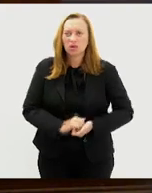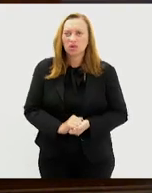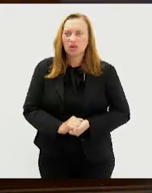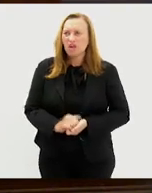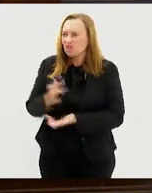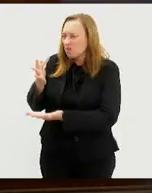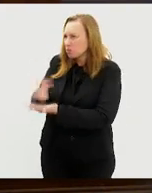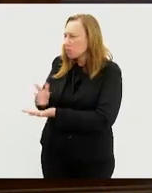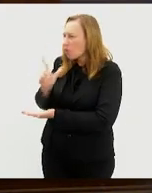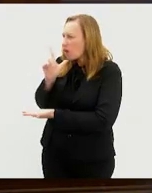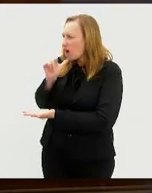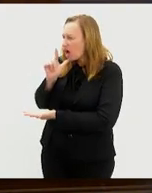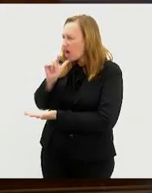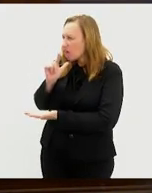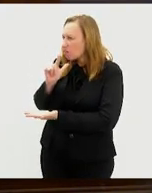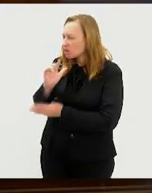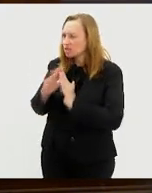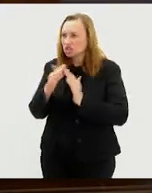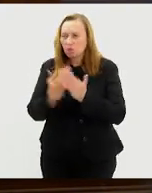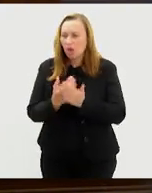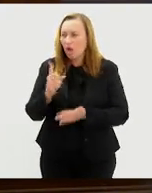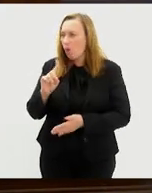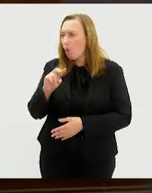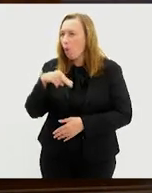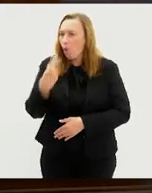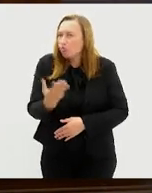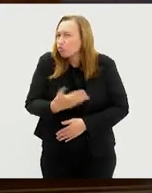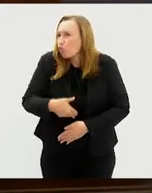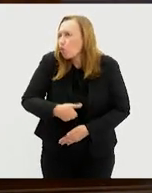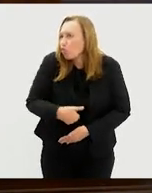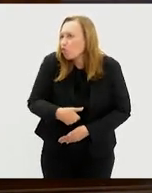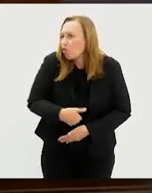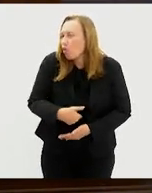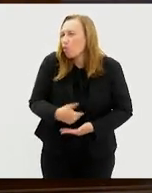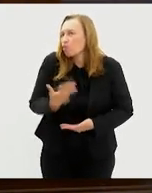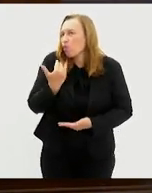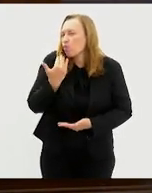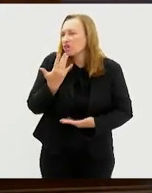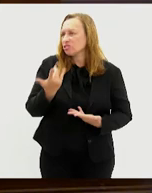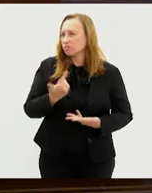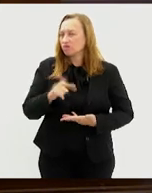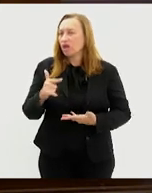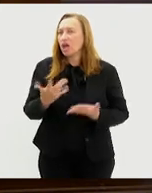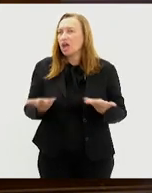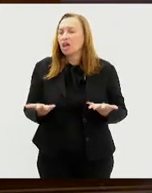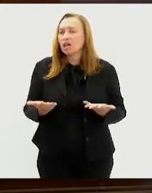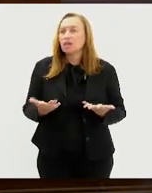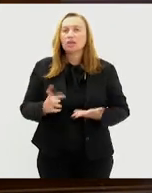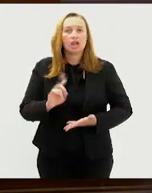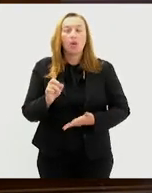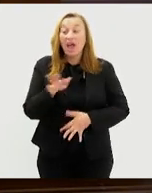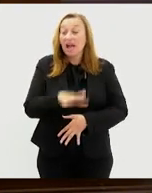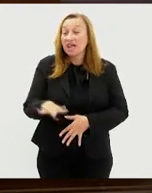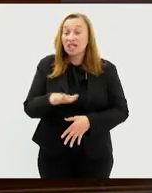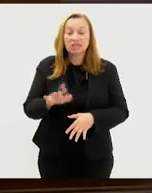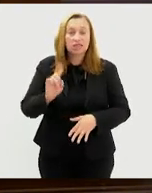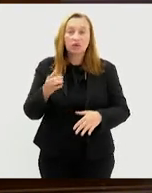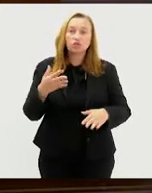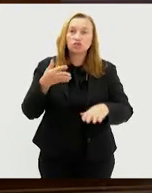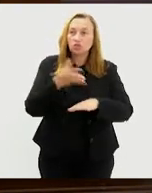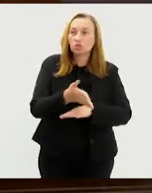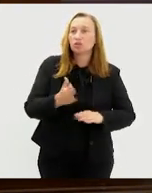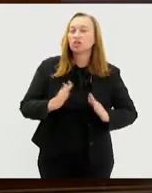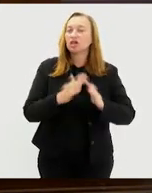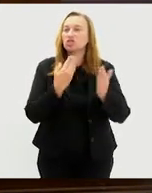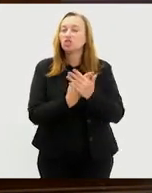escola ou porque faltou comida ou porque faltou professor essa criança não chegou na escola porque tem uma